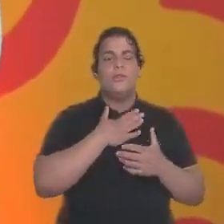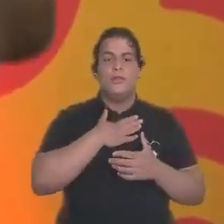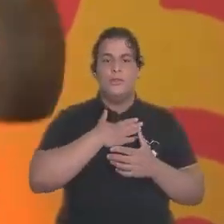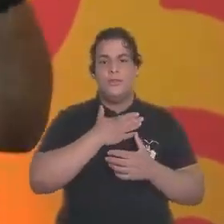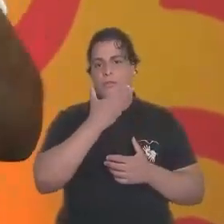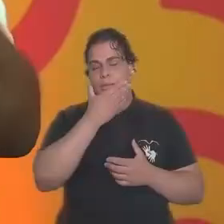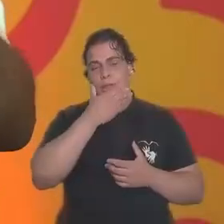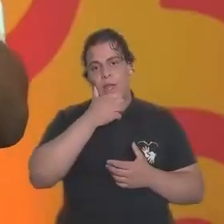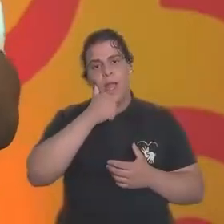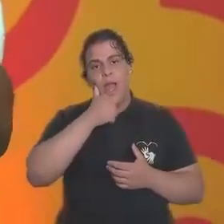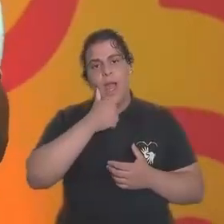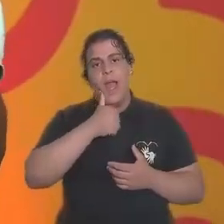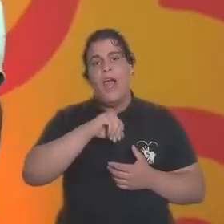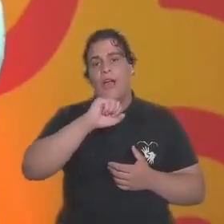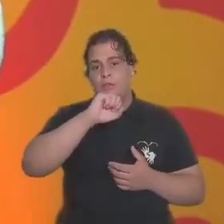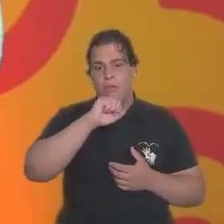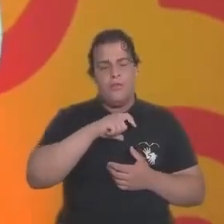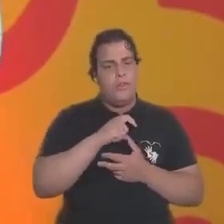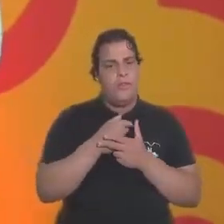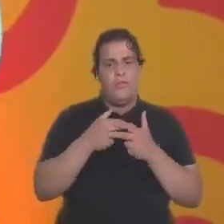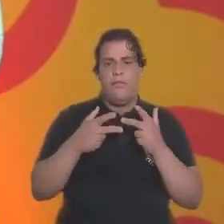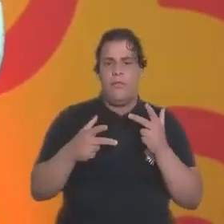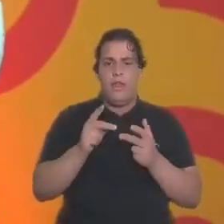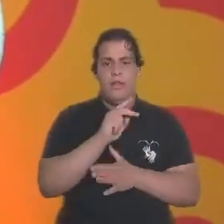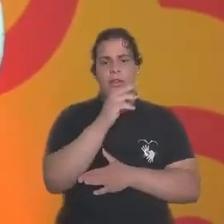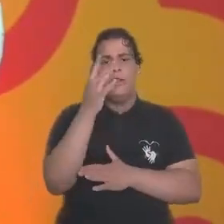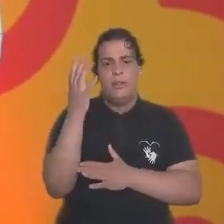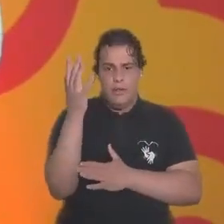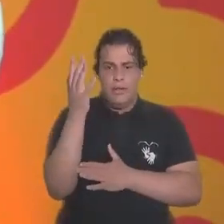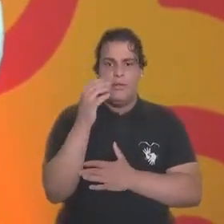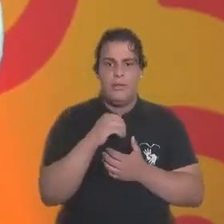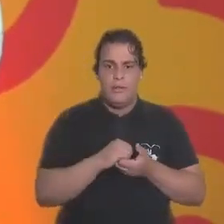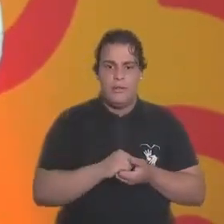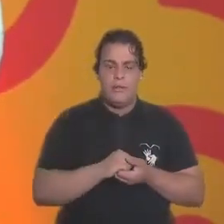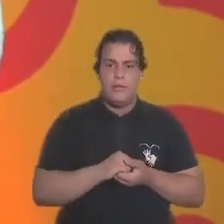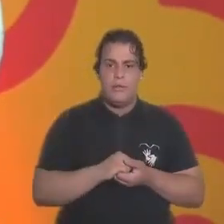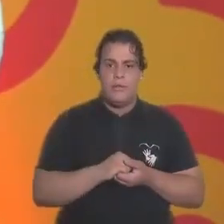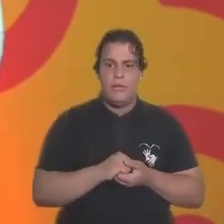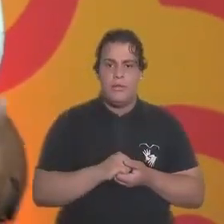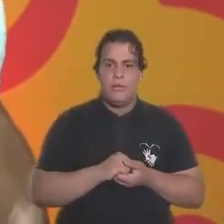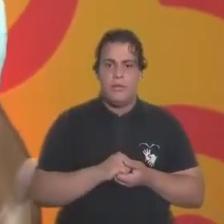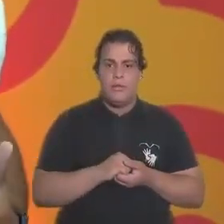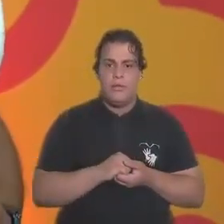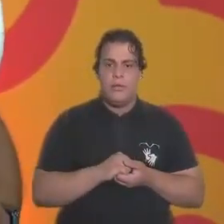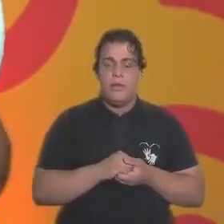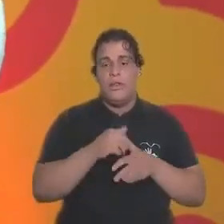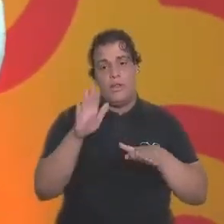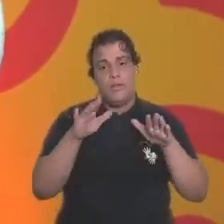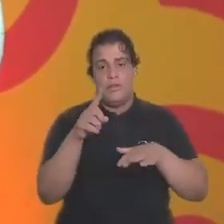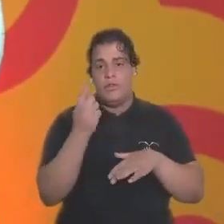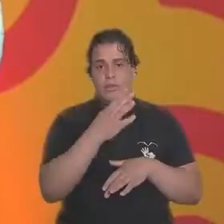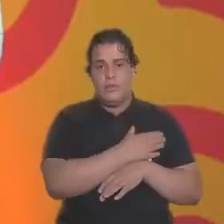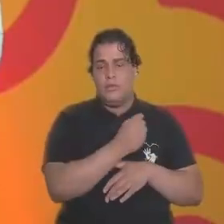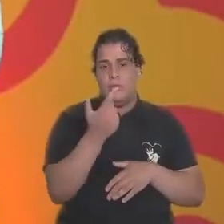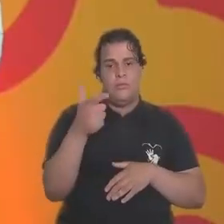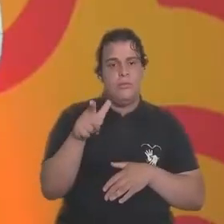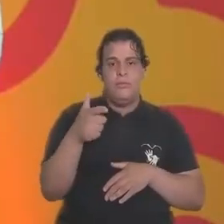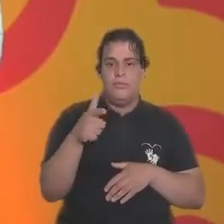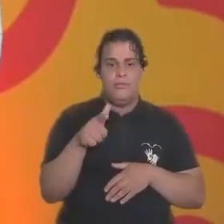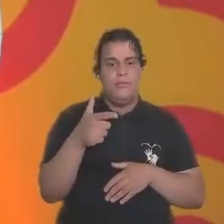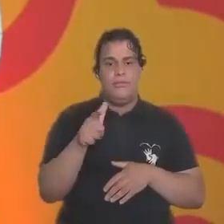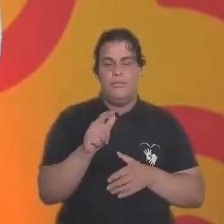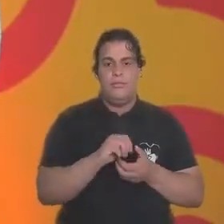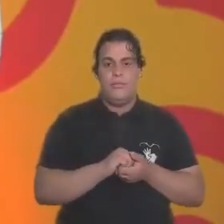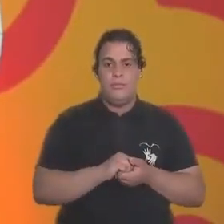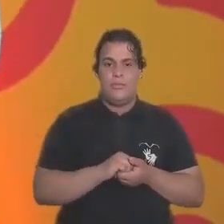tinha dezenas de árvores, e muitas vezes os nossos filhos não estão tendo acesso a isso. Porque, realmente, a